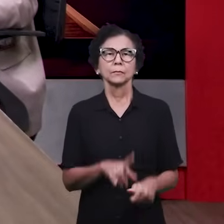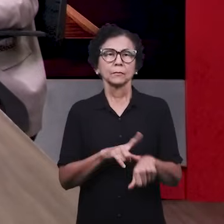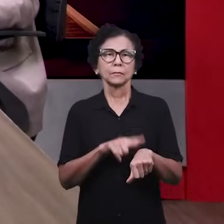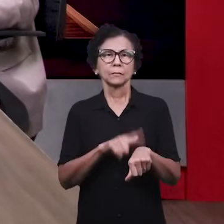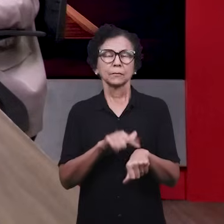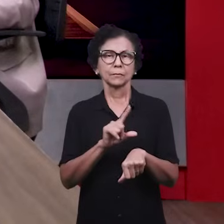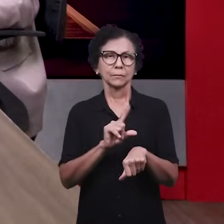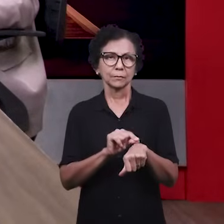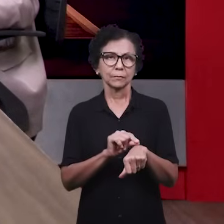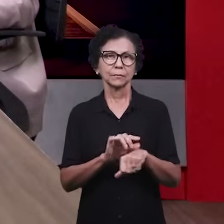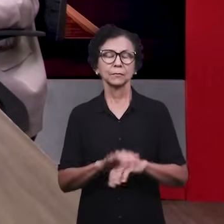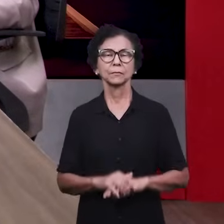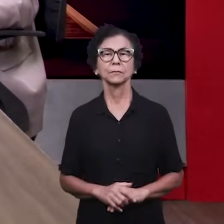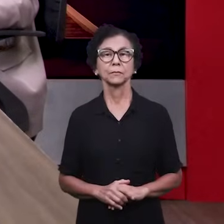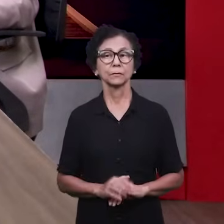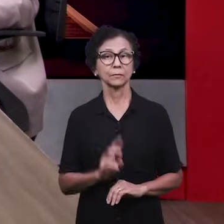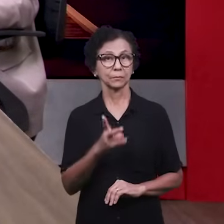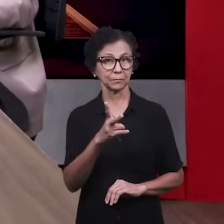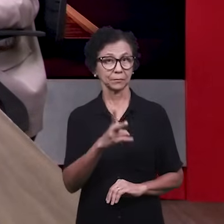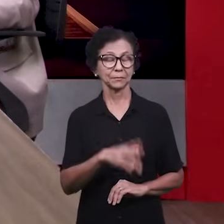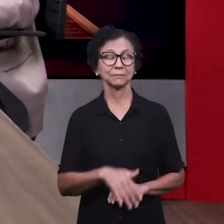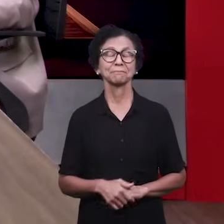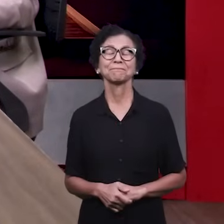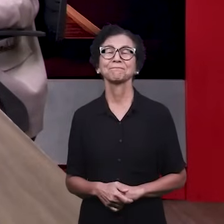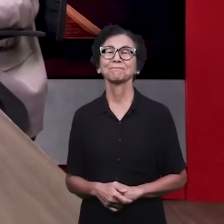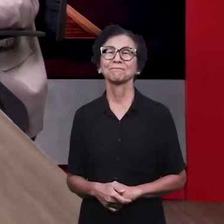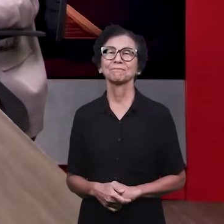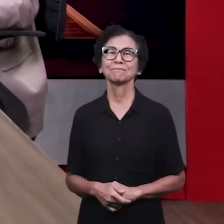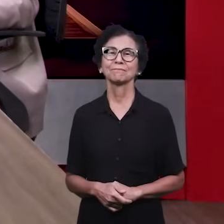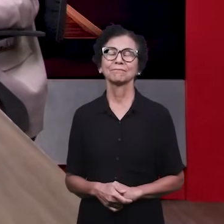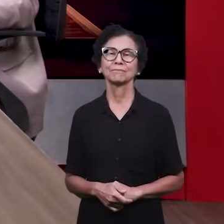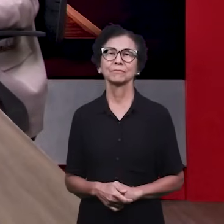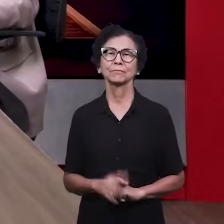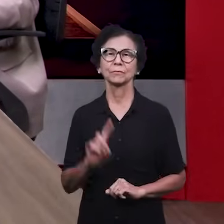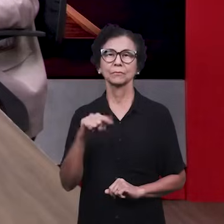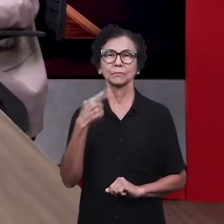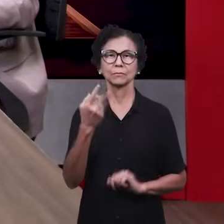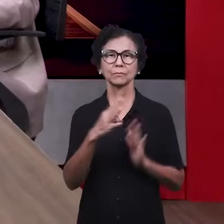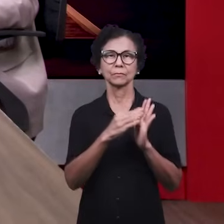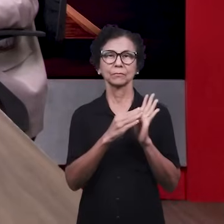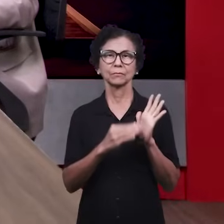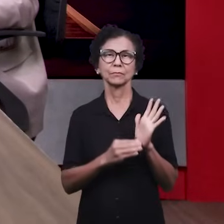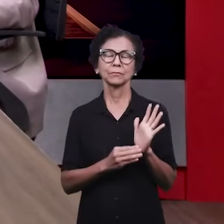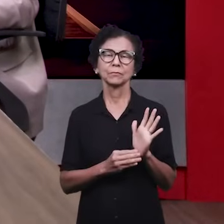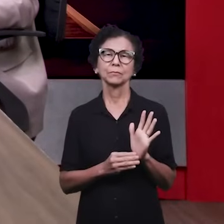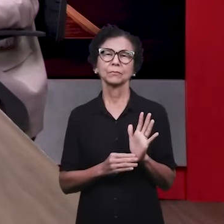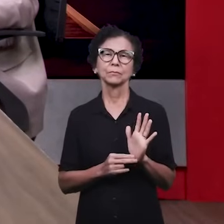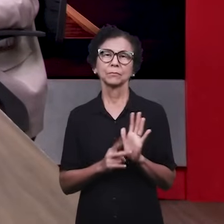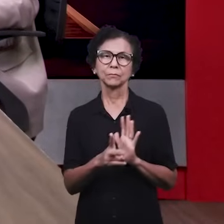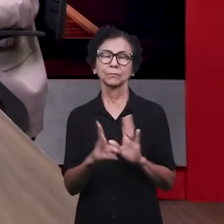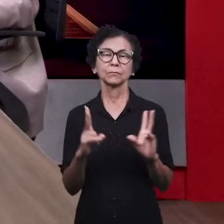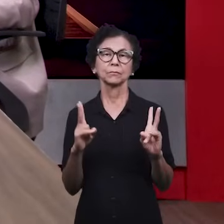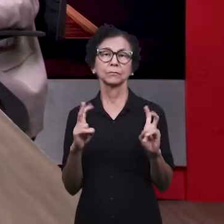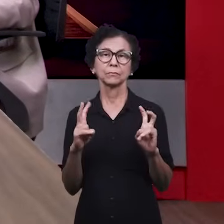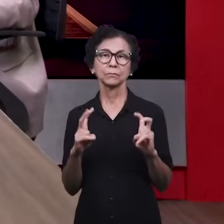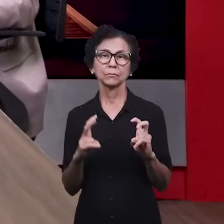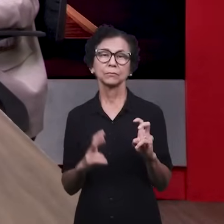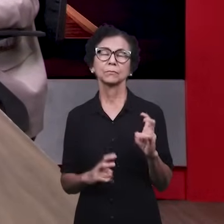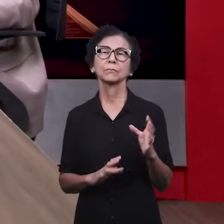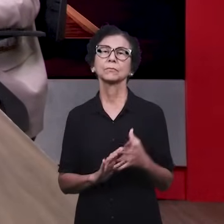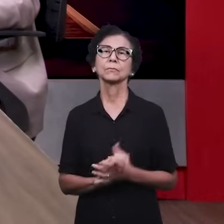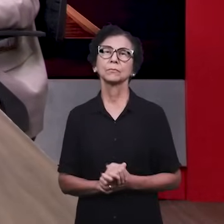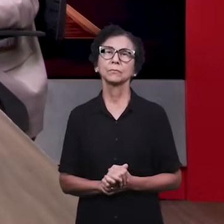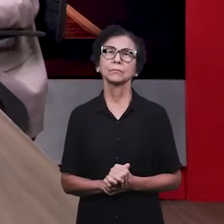estamos com tempo aqui para encerrar, mas nós vamos dar continuidade, nosso próximo episódio aqui também, sobre esse assunto